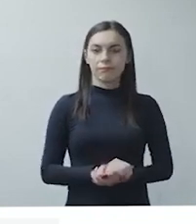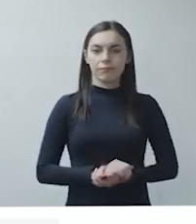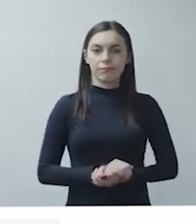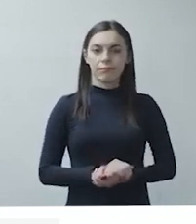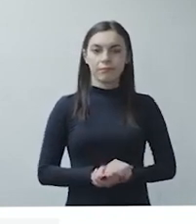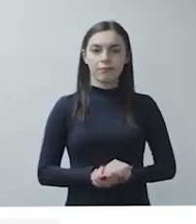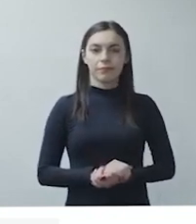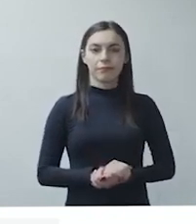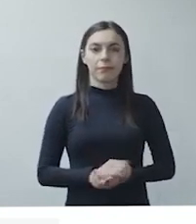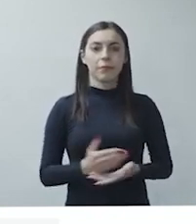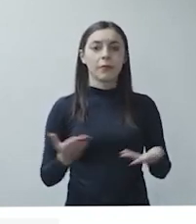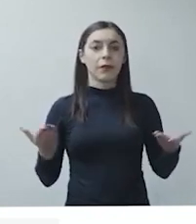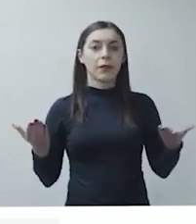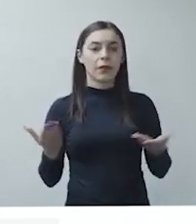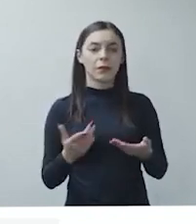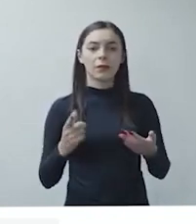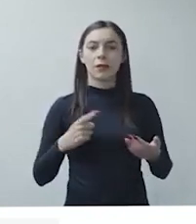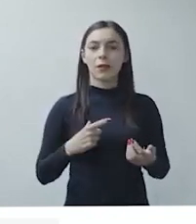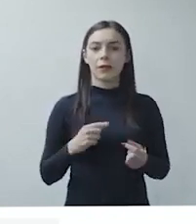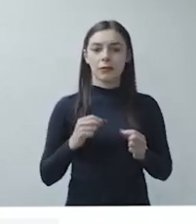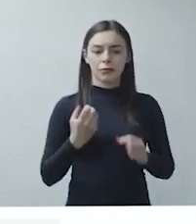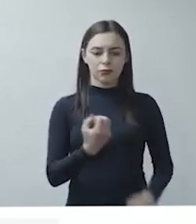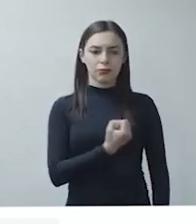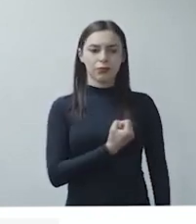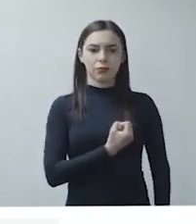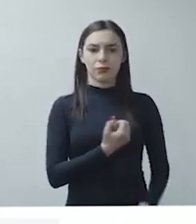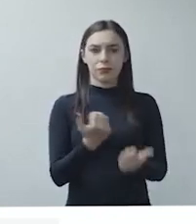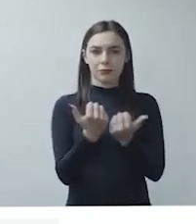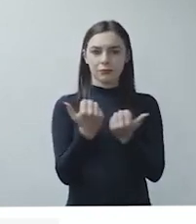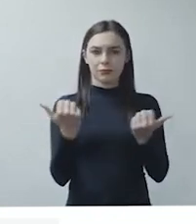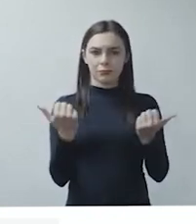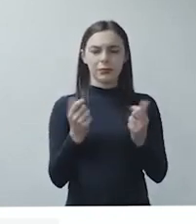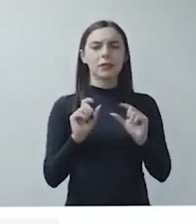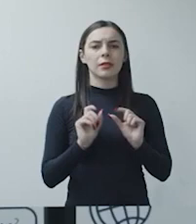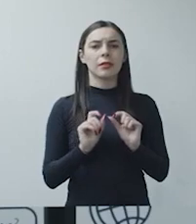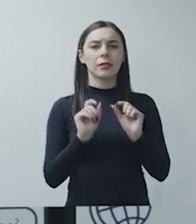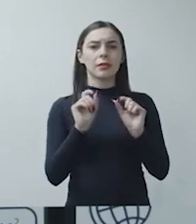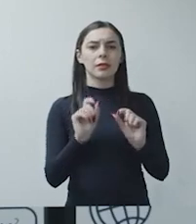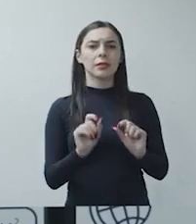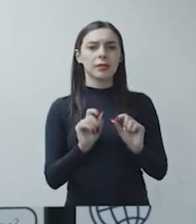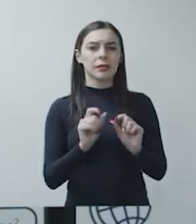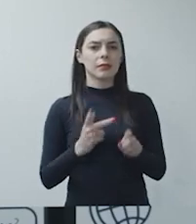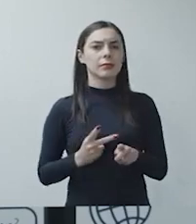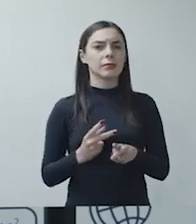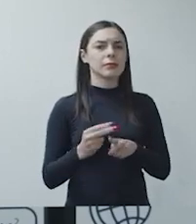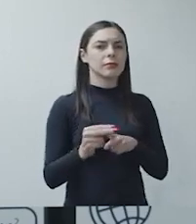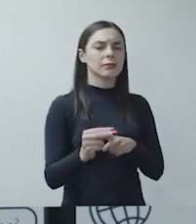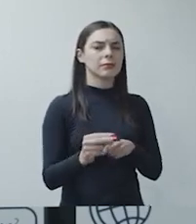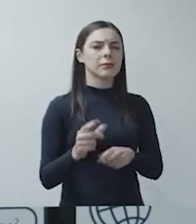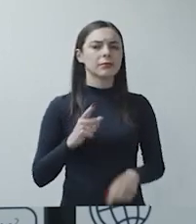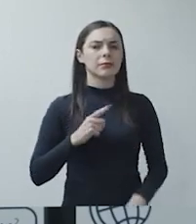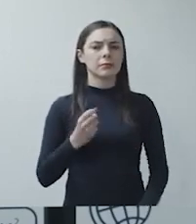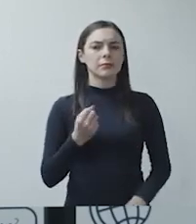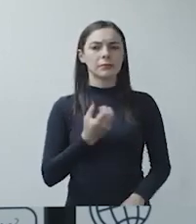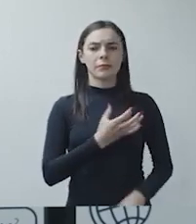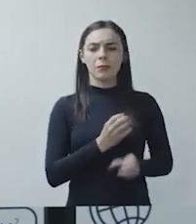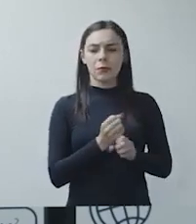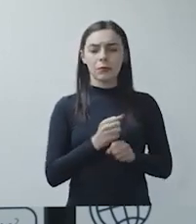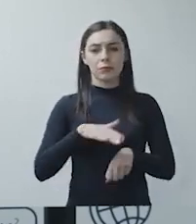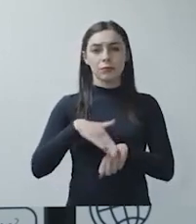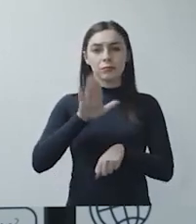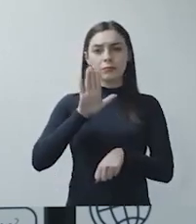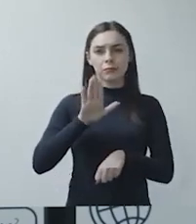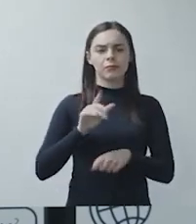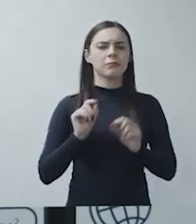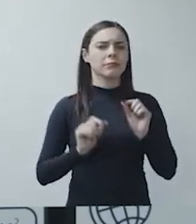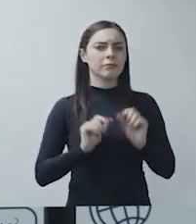Agora, vamos ver na nossa reta. Quem venceu, quem fez maior número de pontos, quem fez